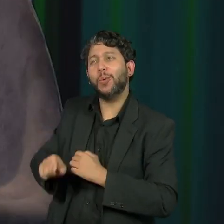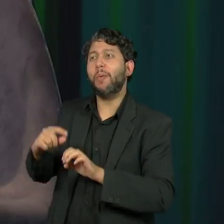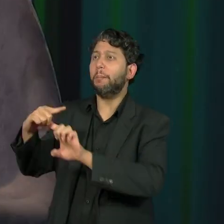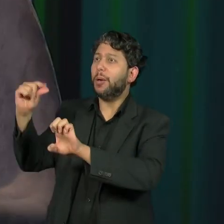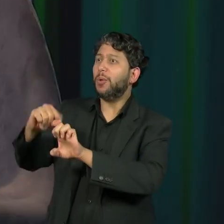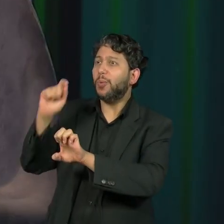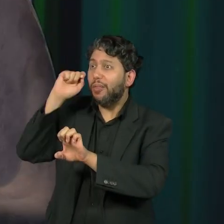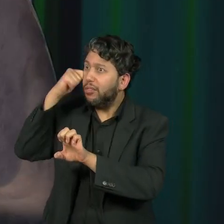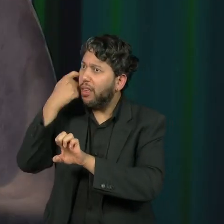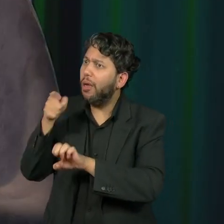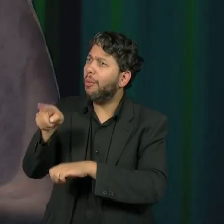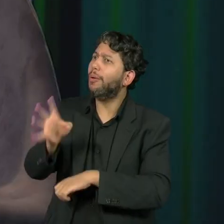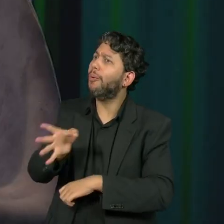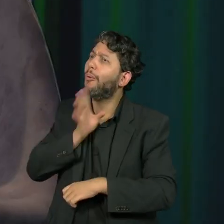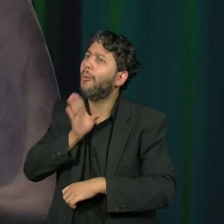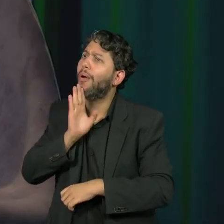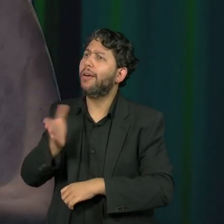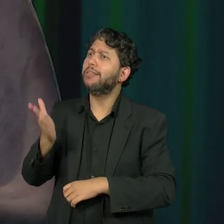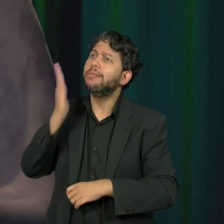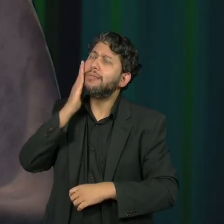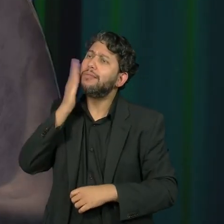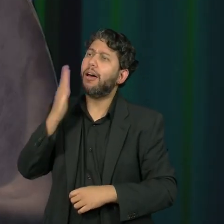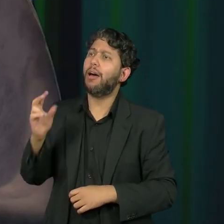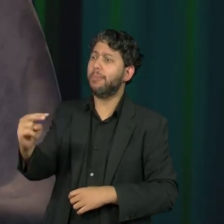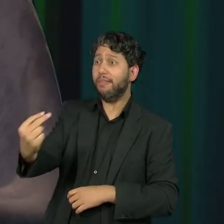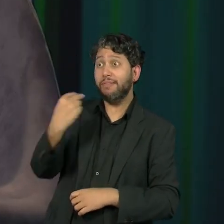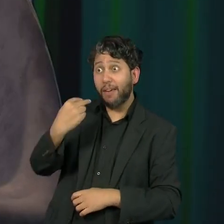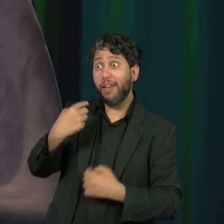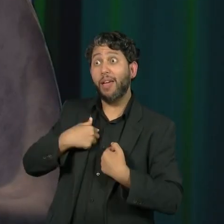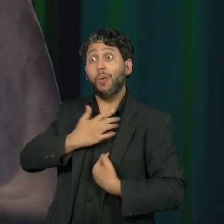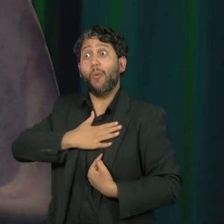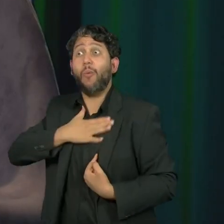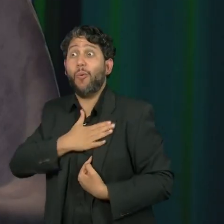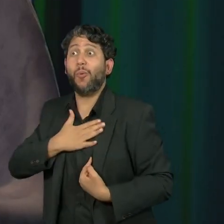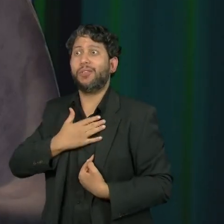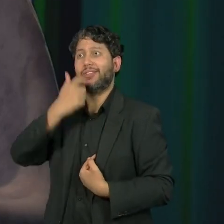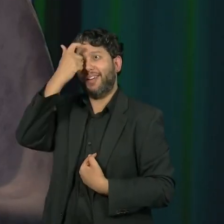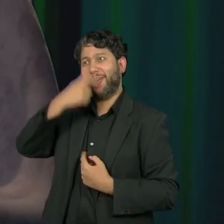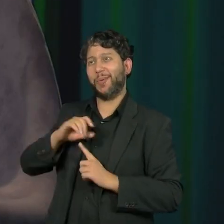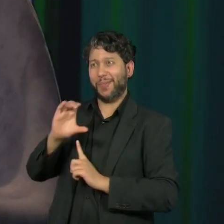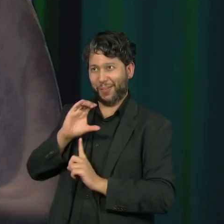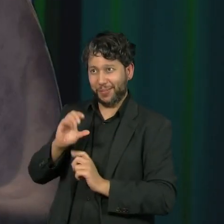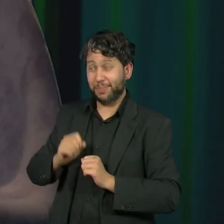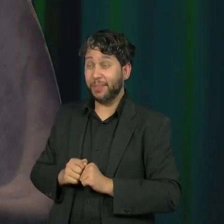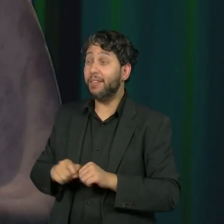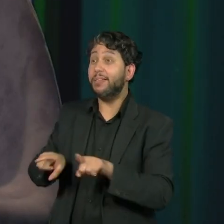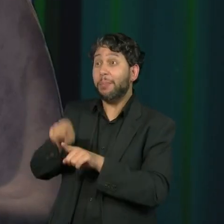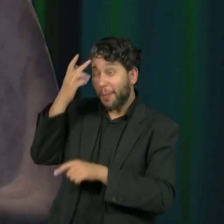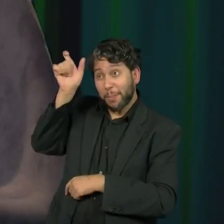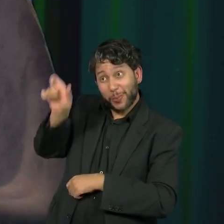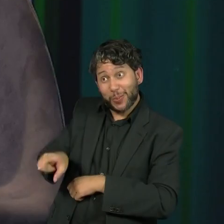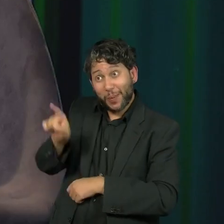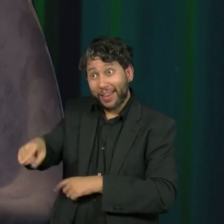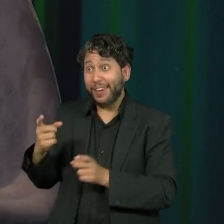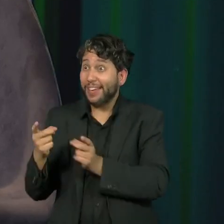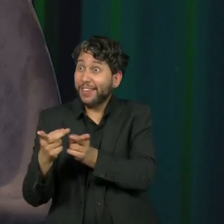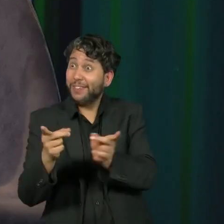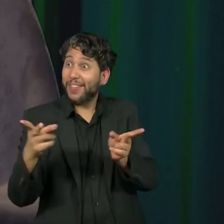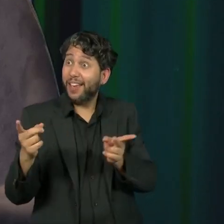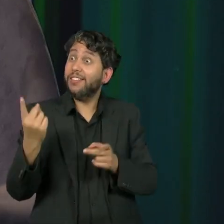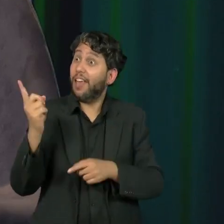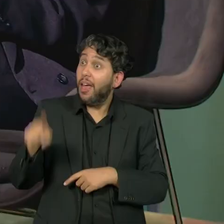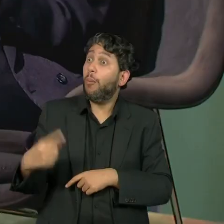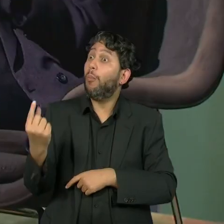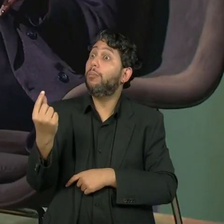sabe exatamente a satisfação de ter você ali, e para o empreendedor negro também é muito importante que esse